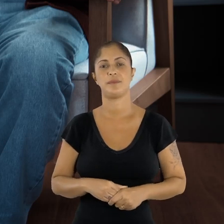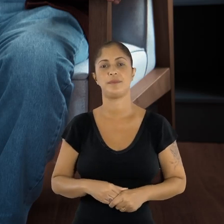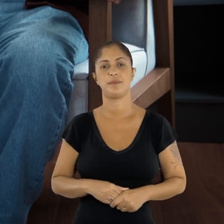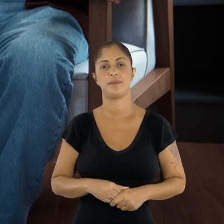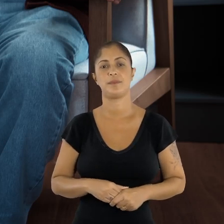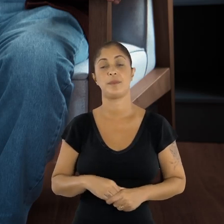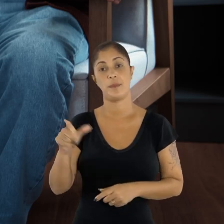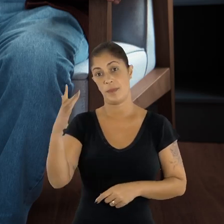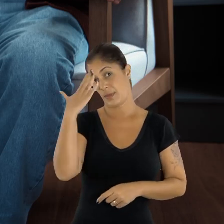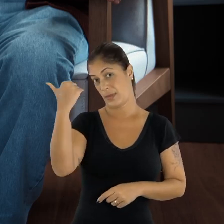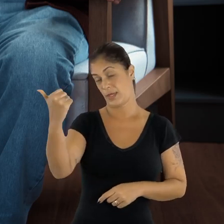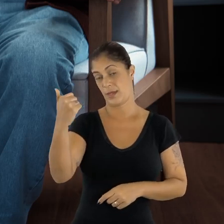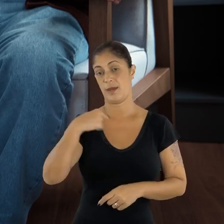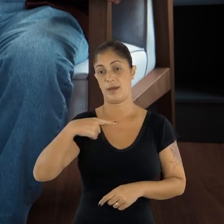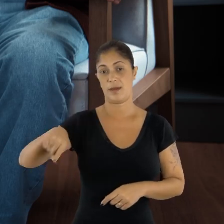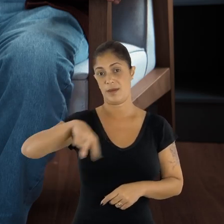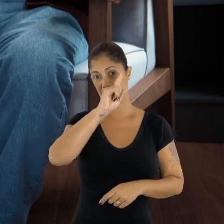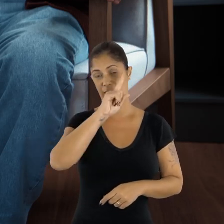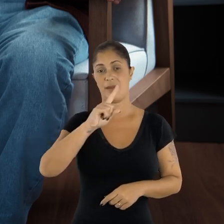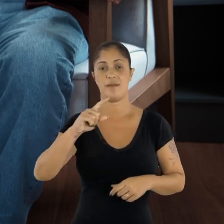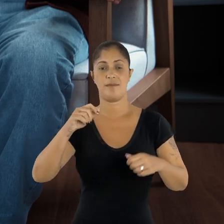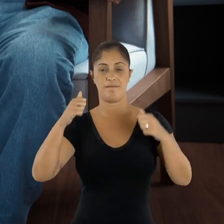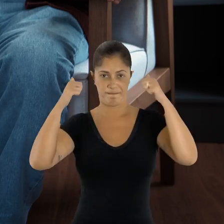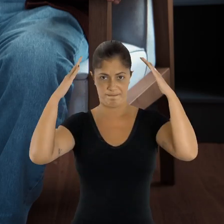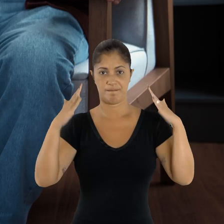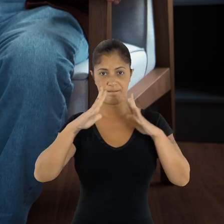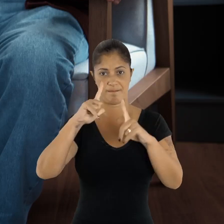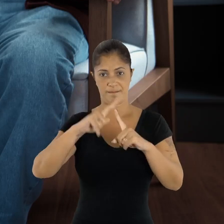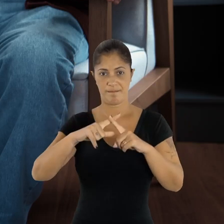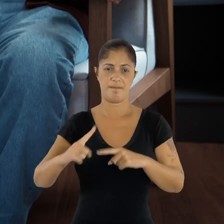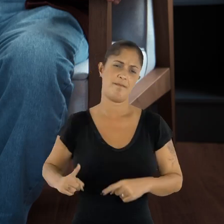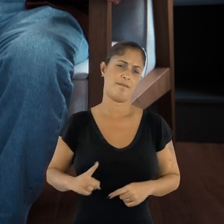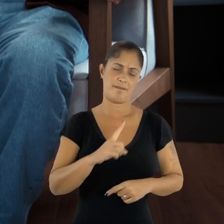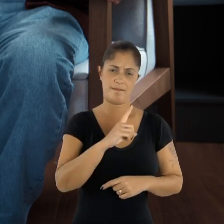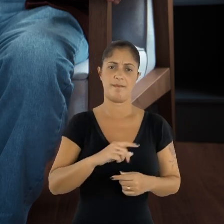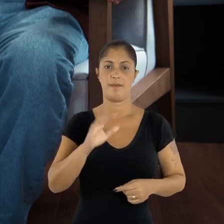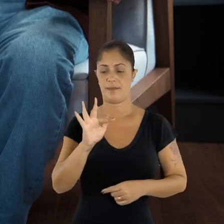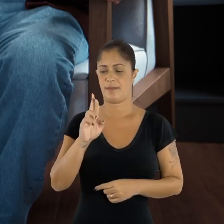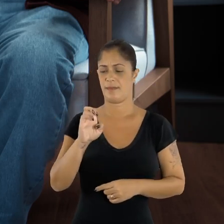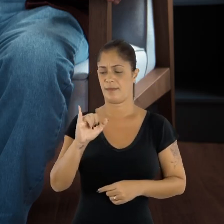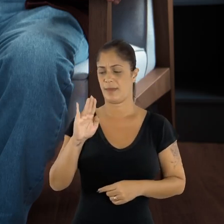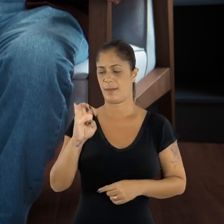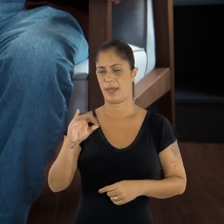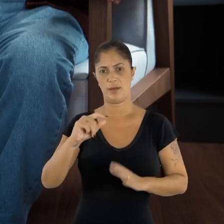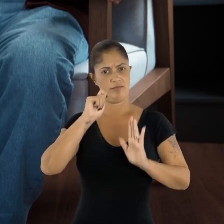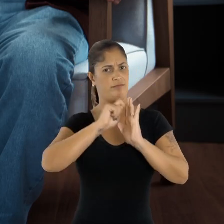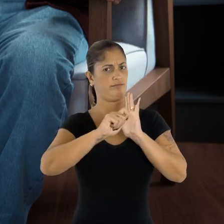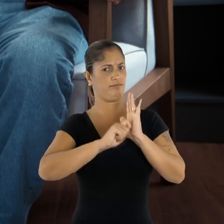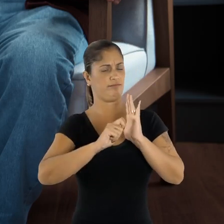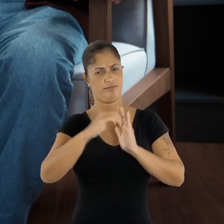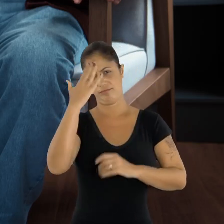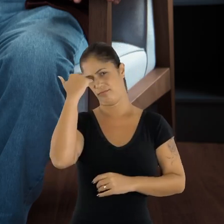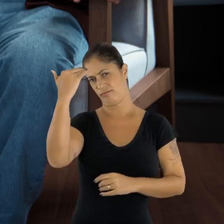Foi... Ele me chamou para ir lá no convento dos dominicanos. E aí você pensa, pô, Frei Beto, escritor